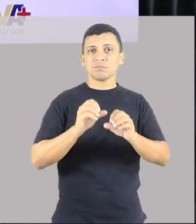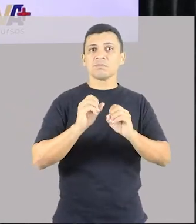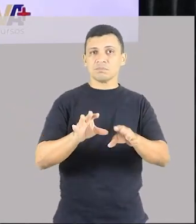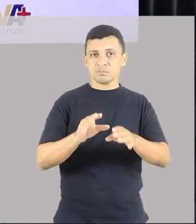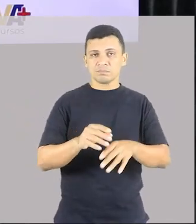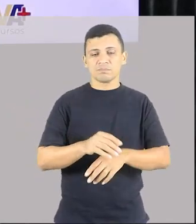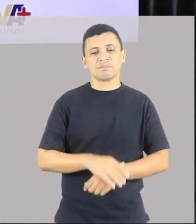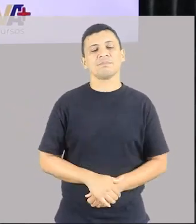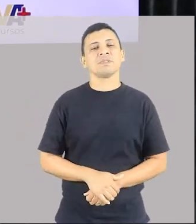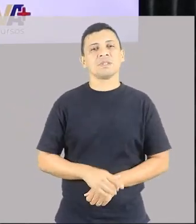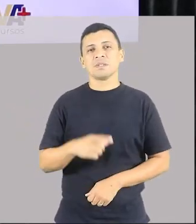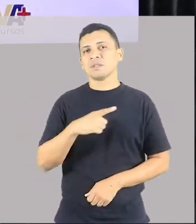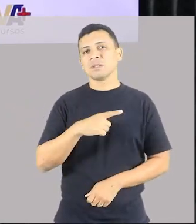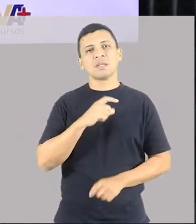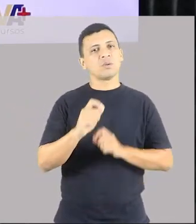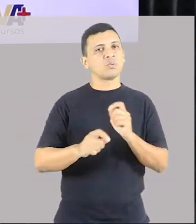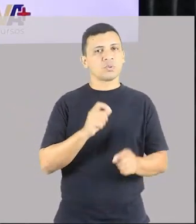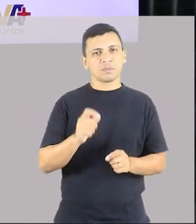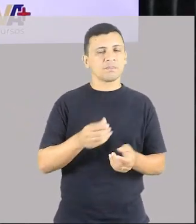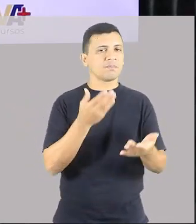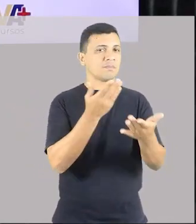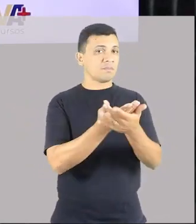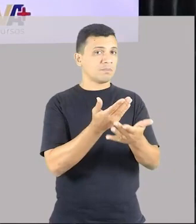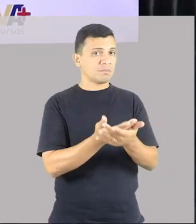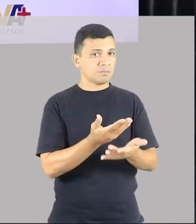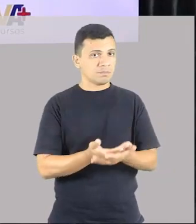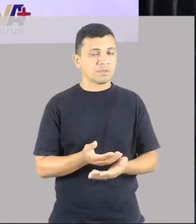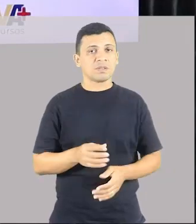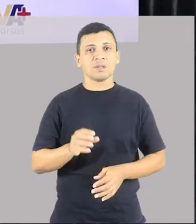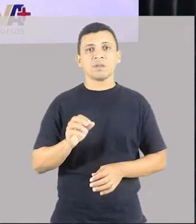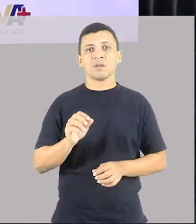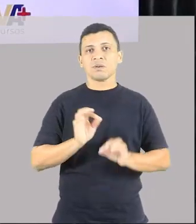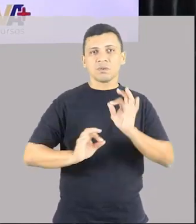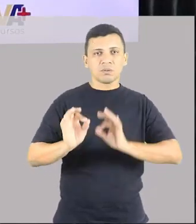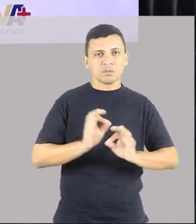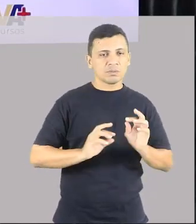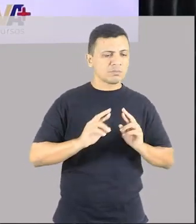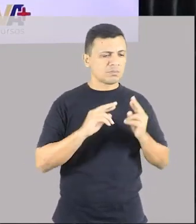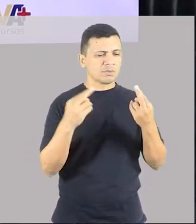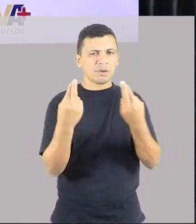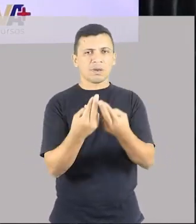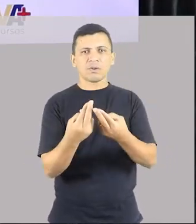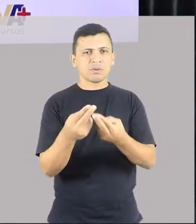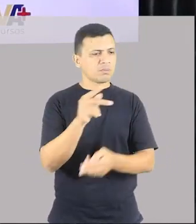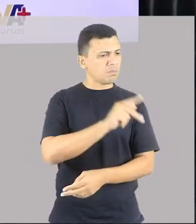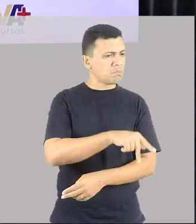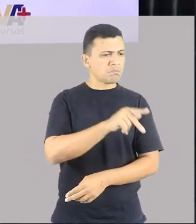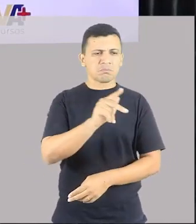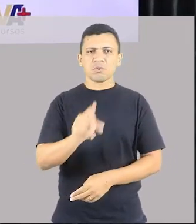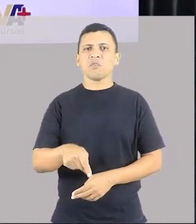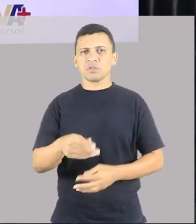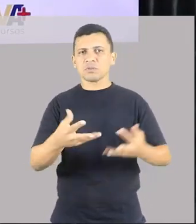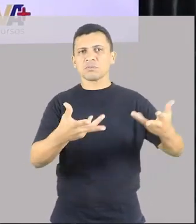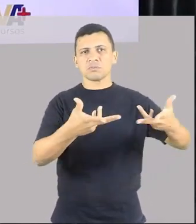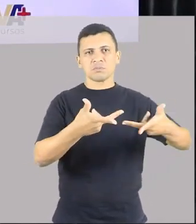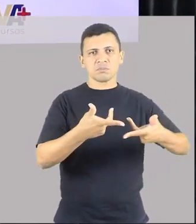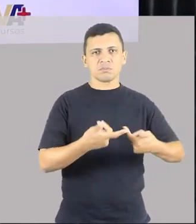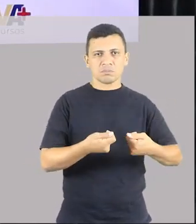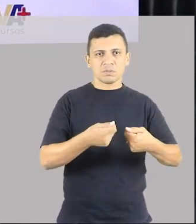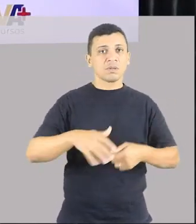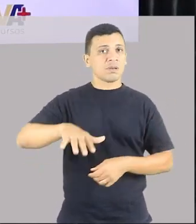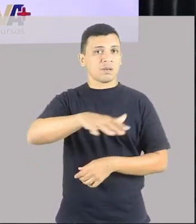da SEDUC, tem fornecido essas aulas, fizeram a reunião de diversos professores, especialistas nas